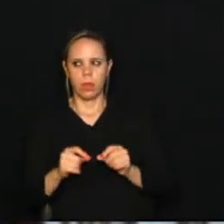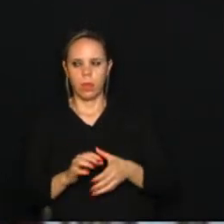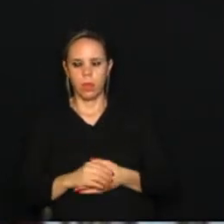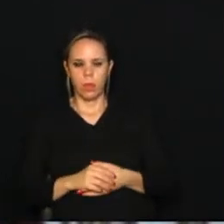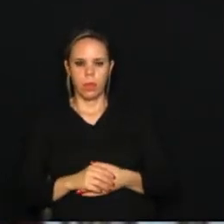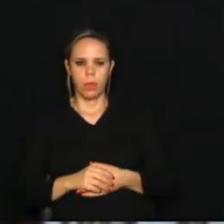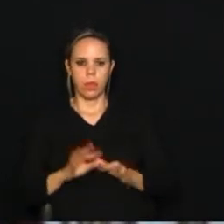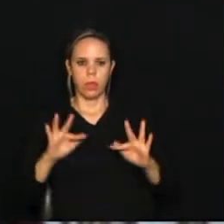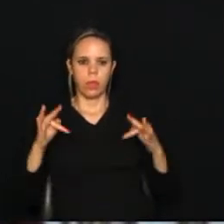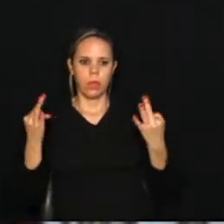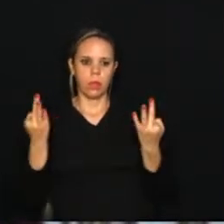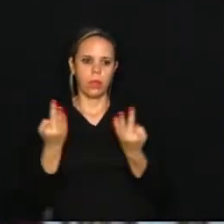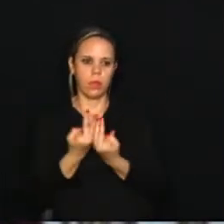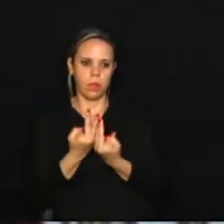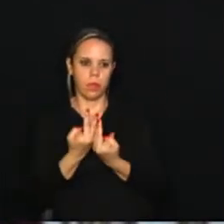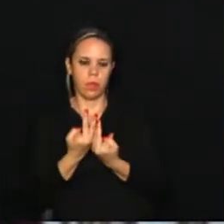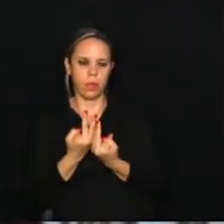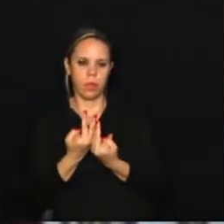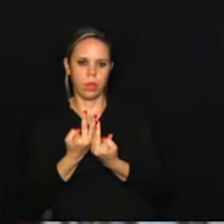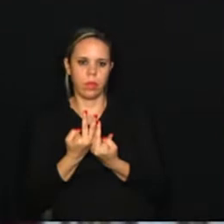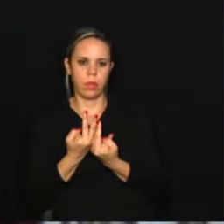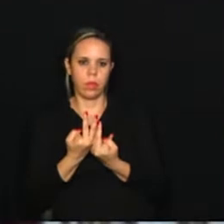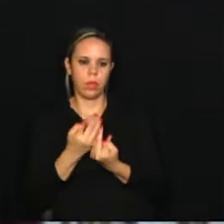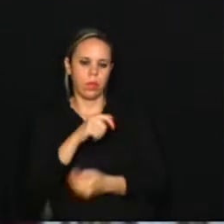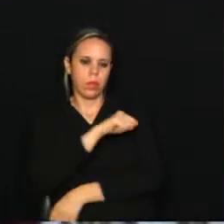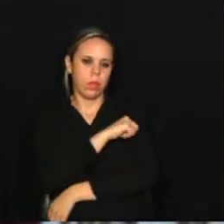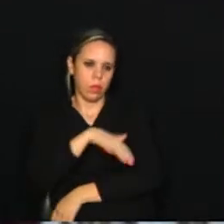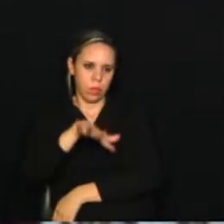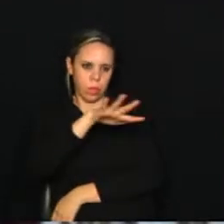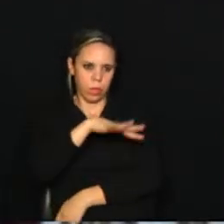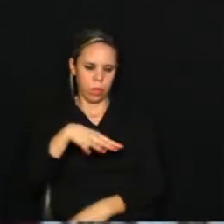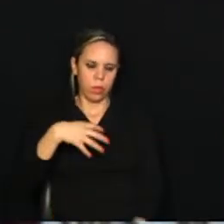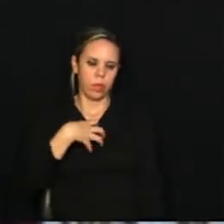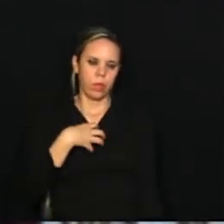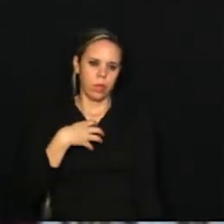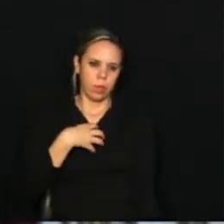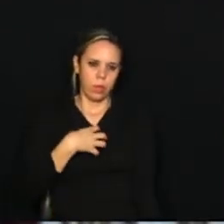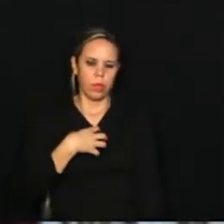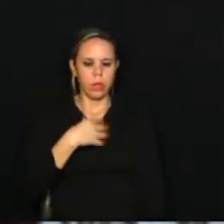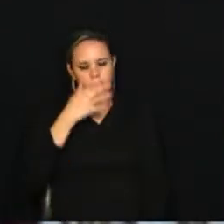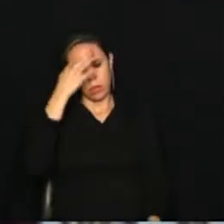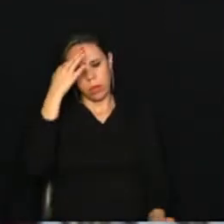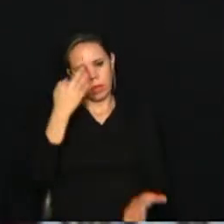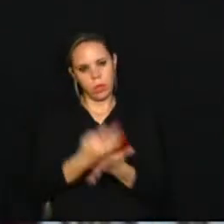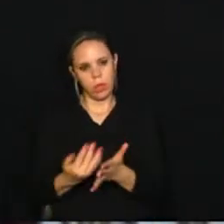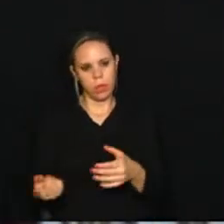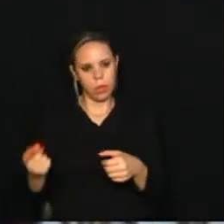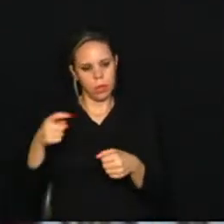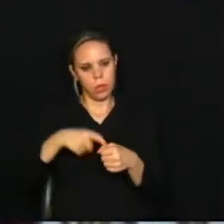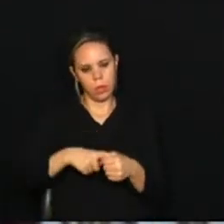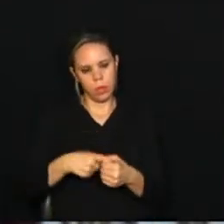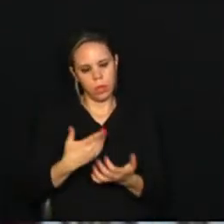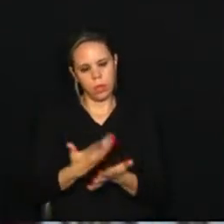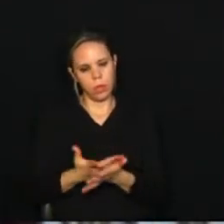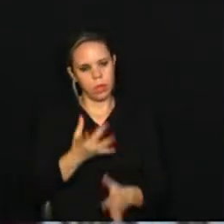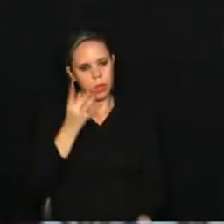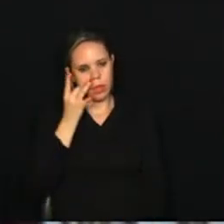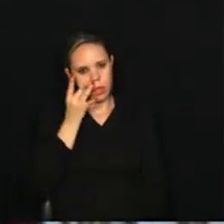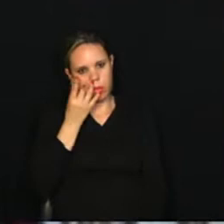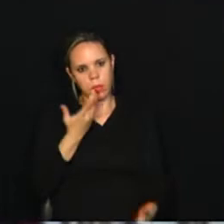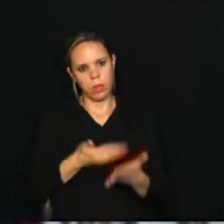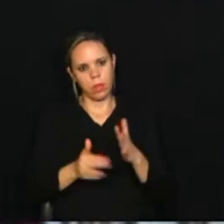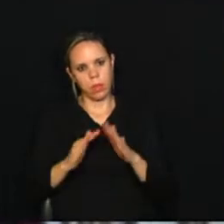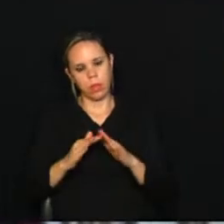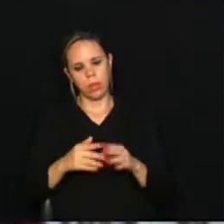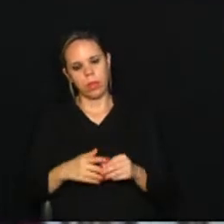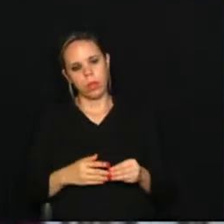a família e os próprios alunos se sintam confiantes de poderem estar na escola,